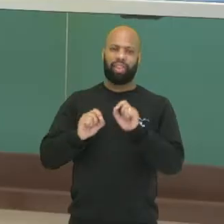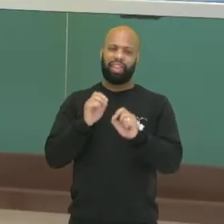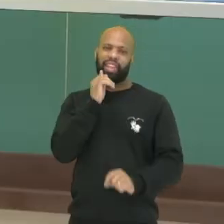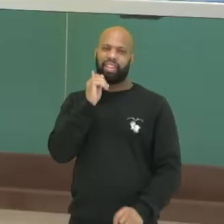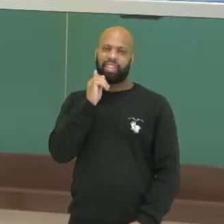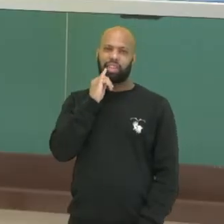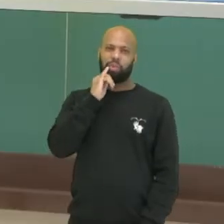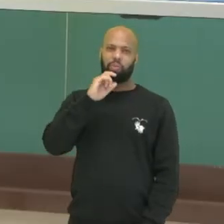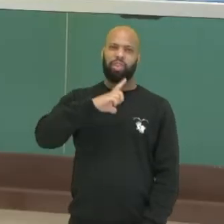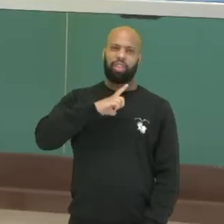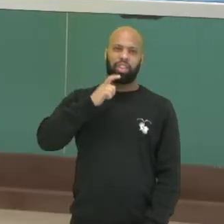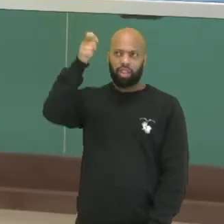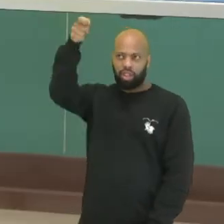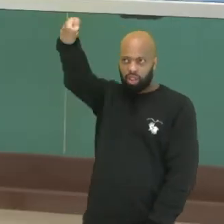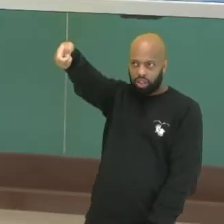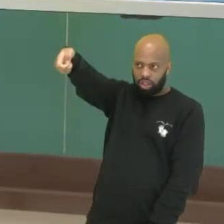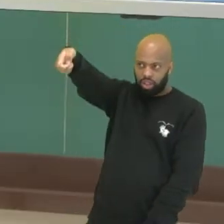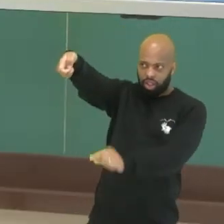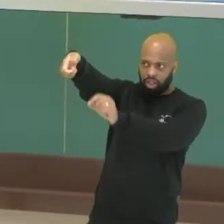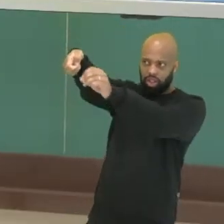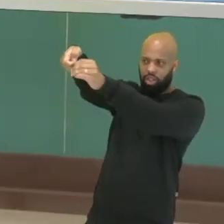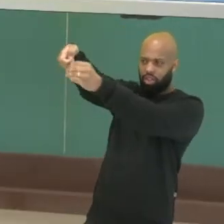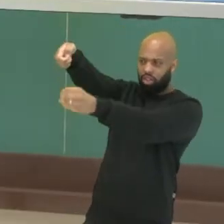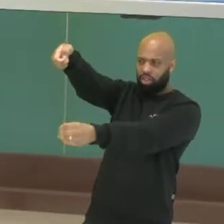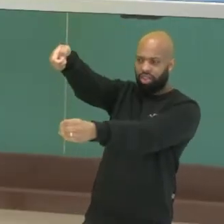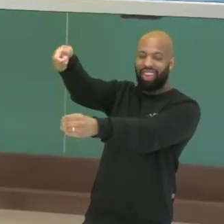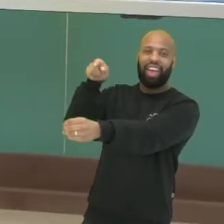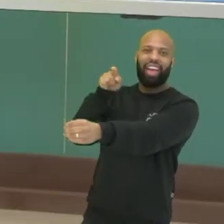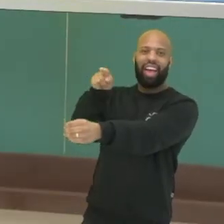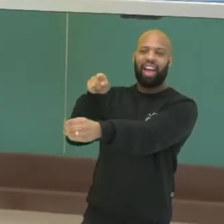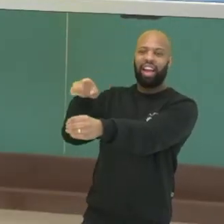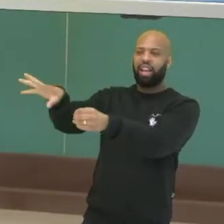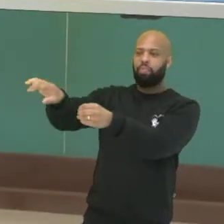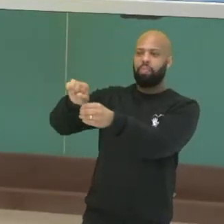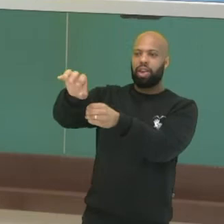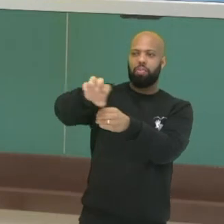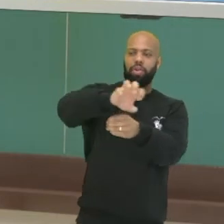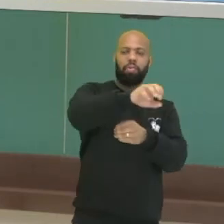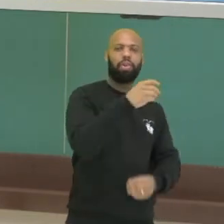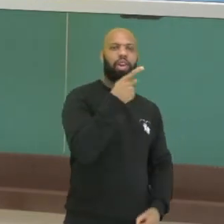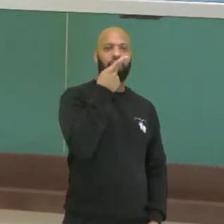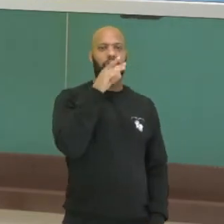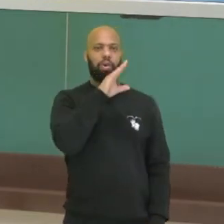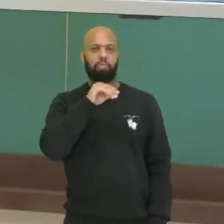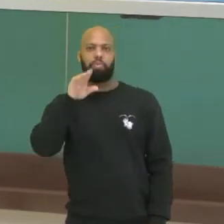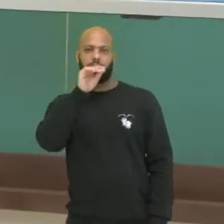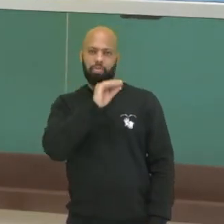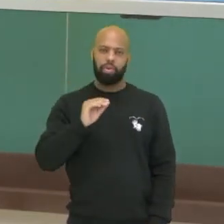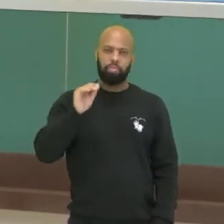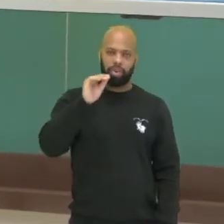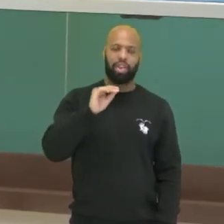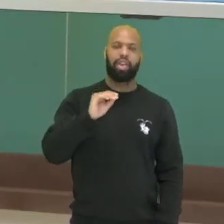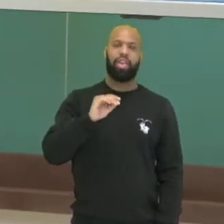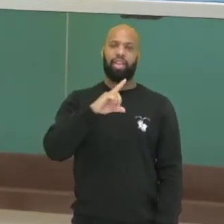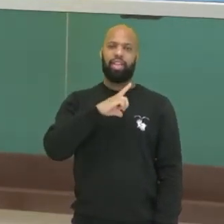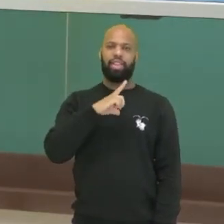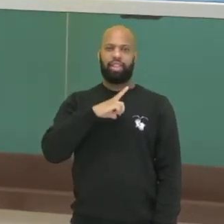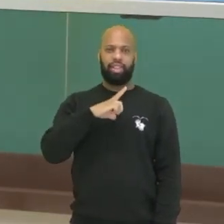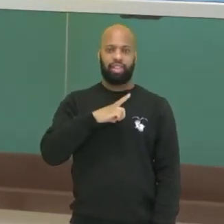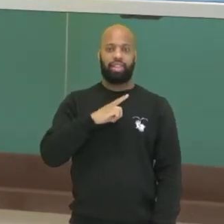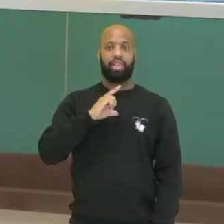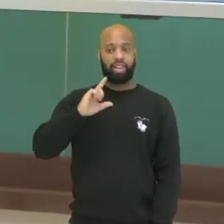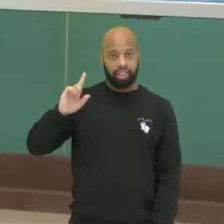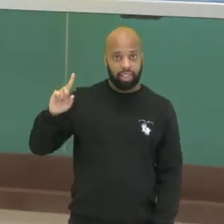gente está gravando um filme, a gente diz: silêncio no estúdio, ação, gravando. E aí, olha só, tem que